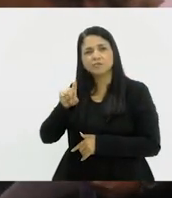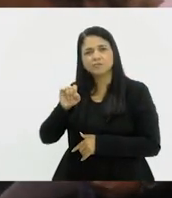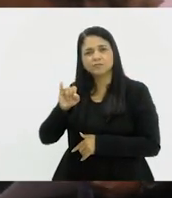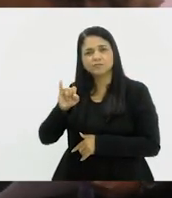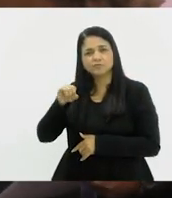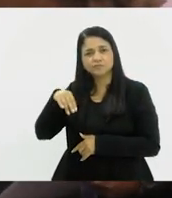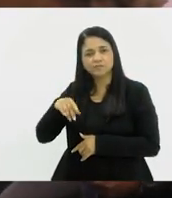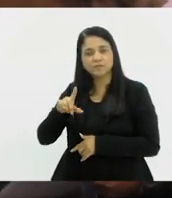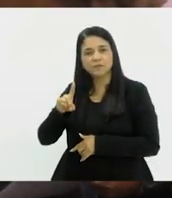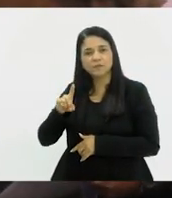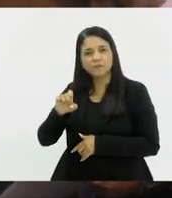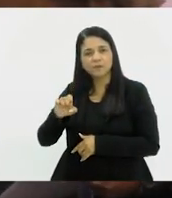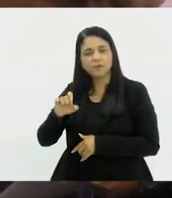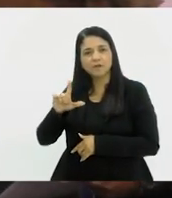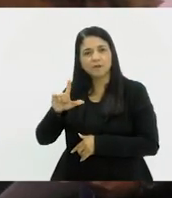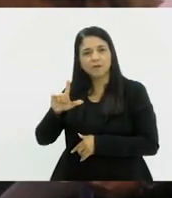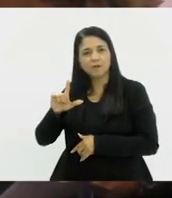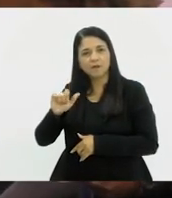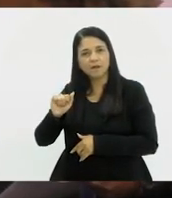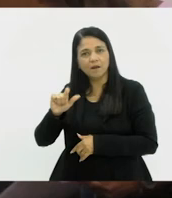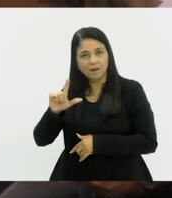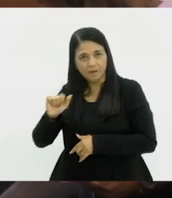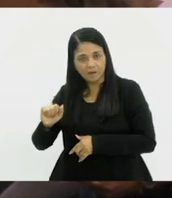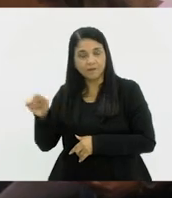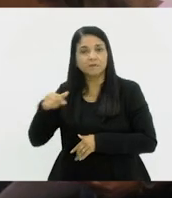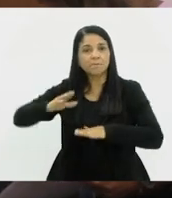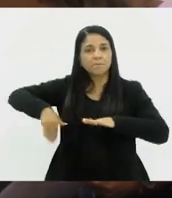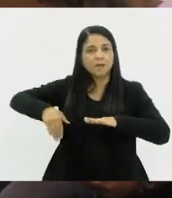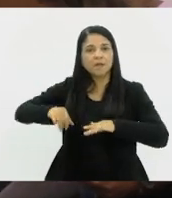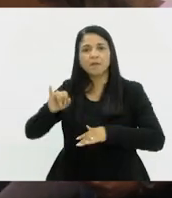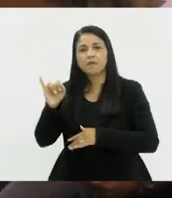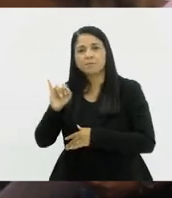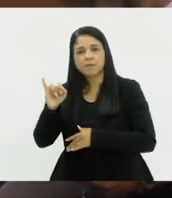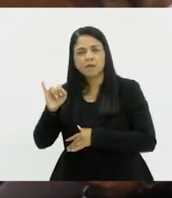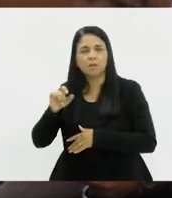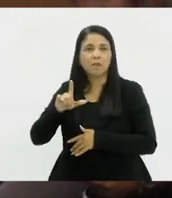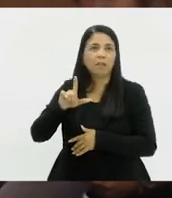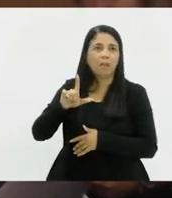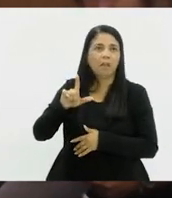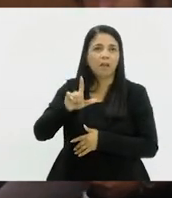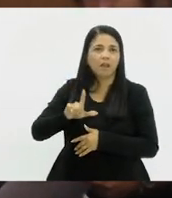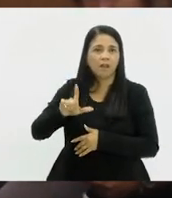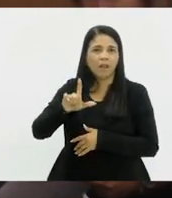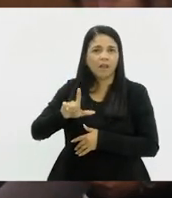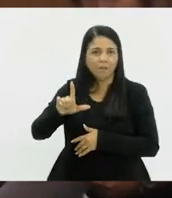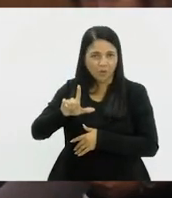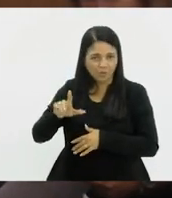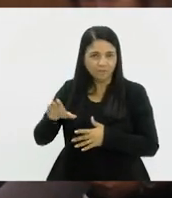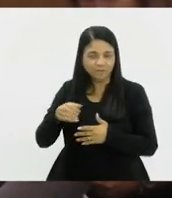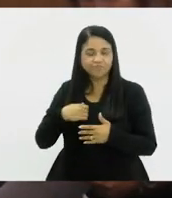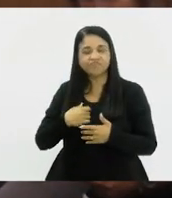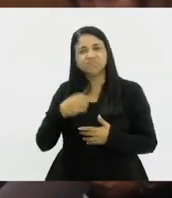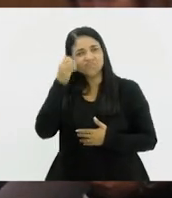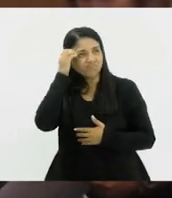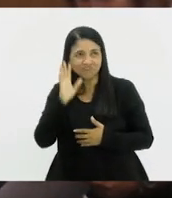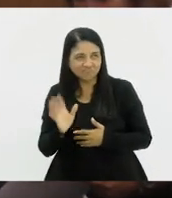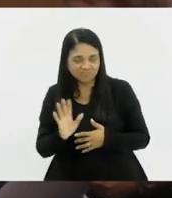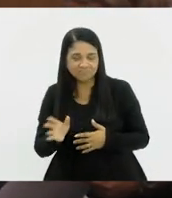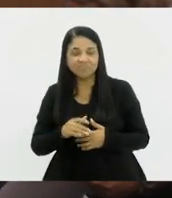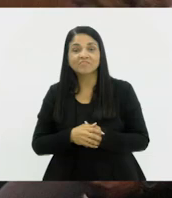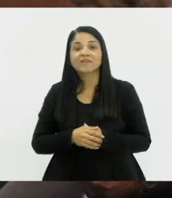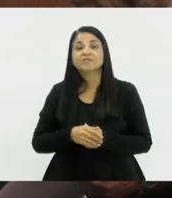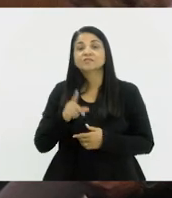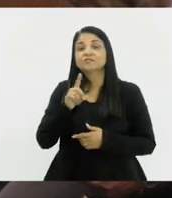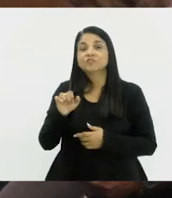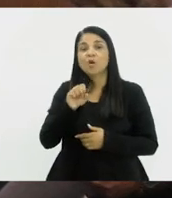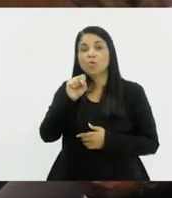lá na na praia de Panema ou a Praia do Leblon nunca sei no dia 8 de Junho vai ter a